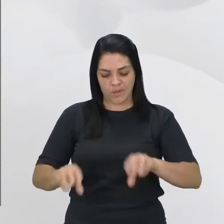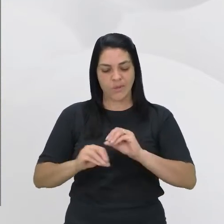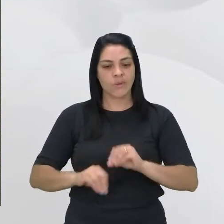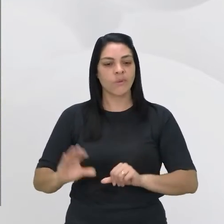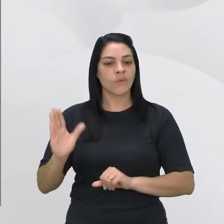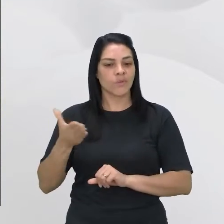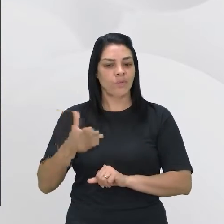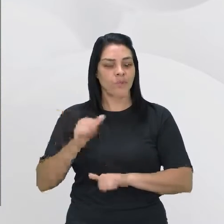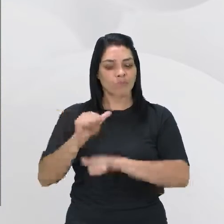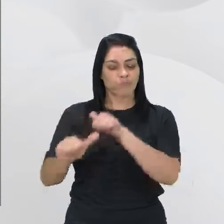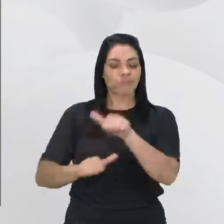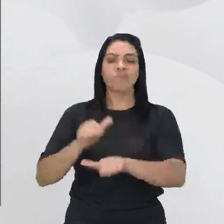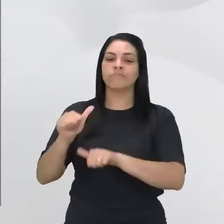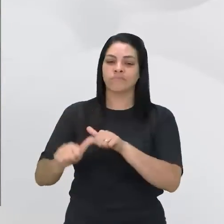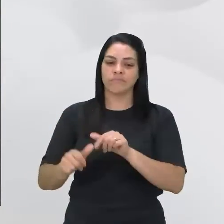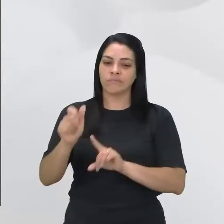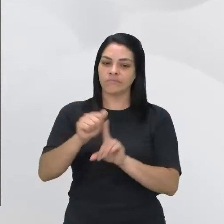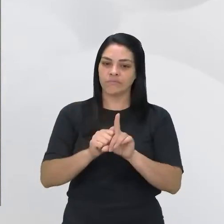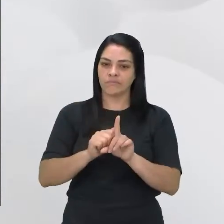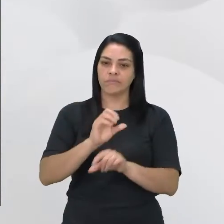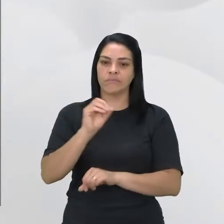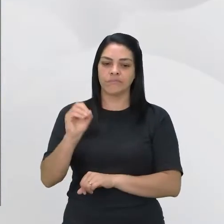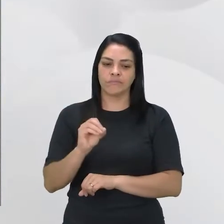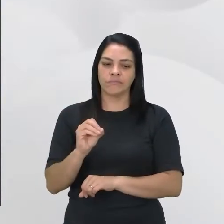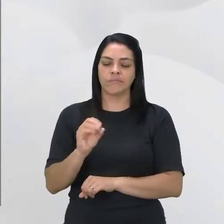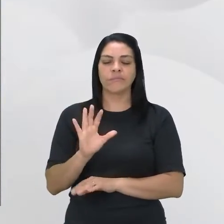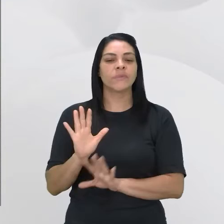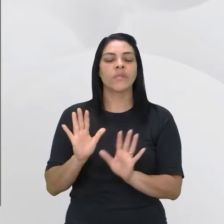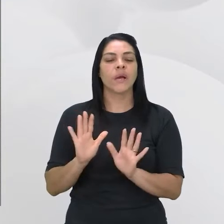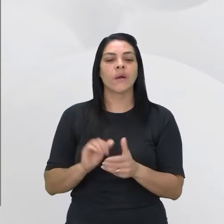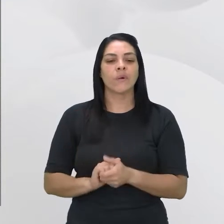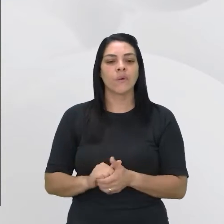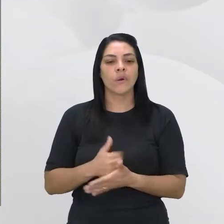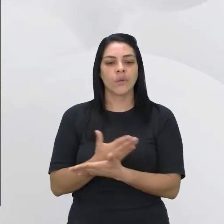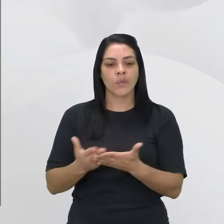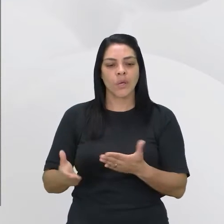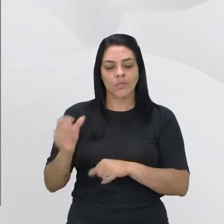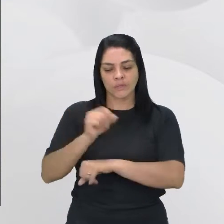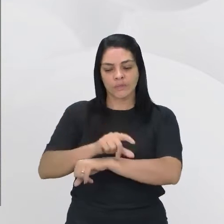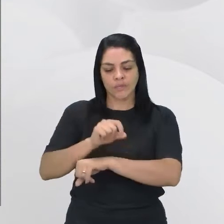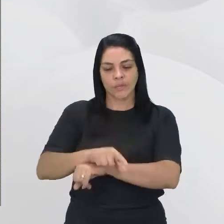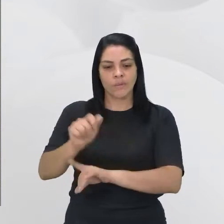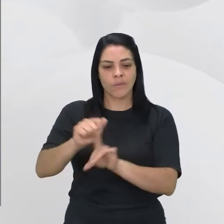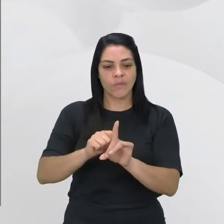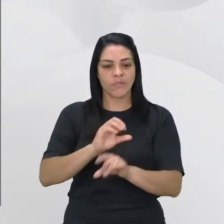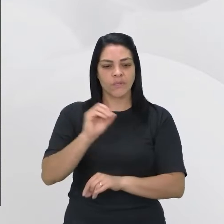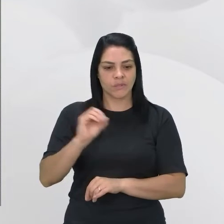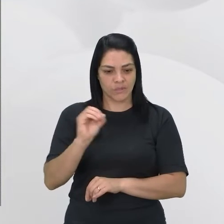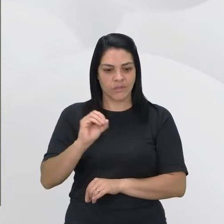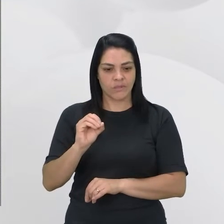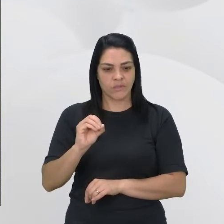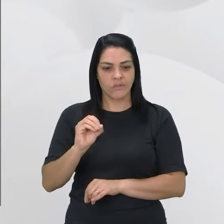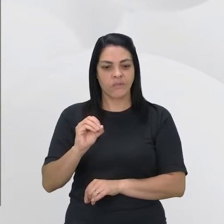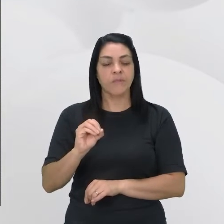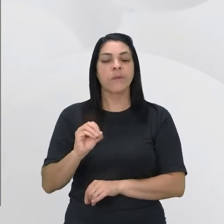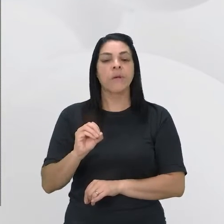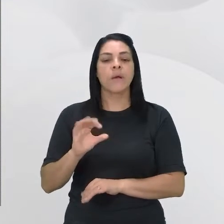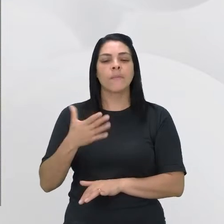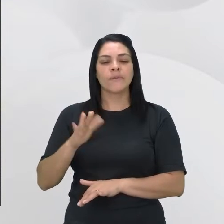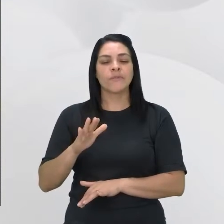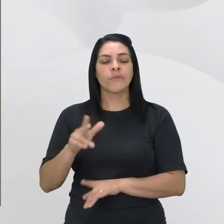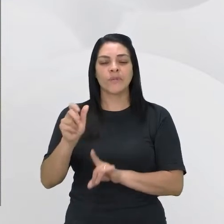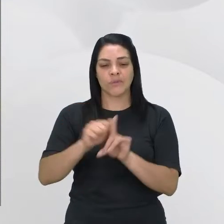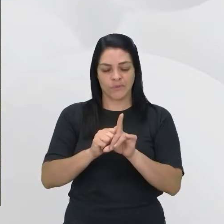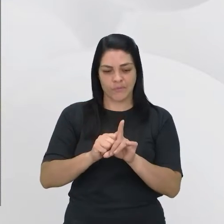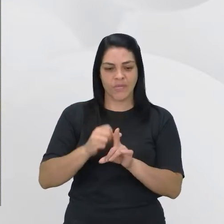essa cara, né? Isso em outubro, não, aí vai ser, a gente plantou em outubro, né? Então aí é outubro, novembro, dezembro, fevereiro, março, mais ou